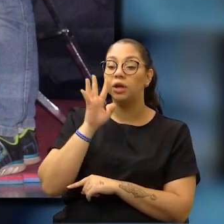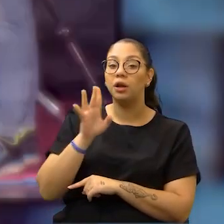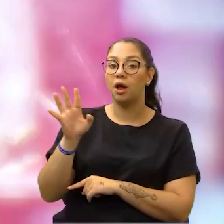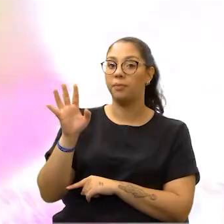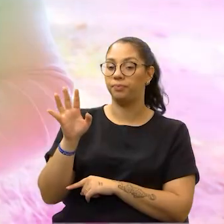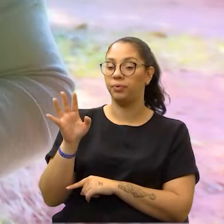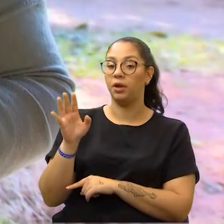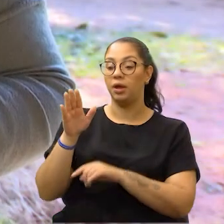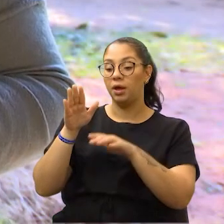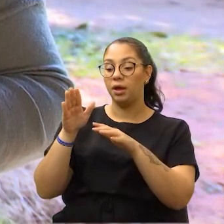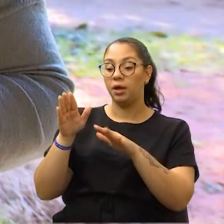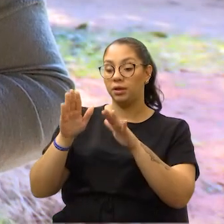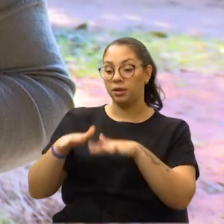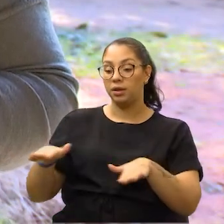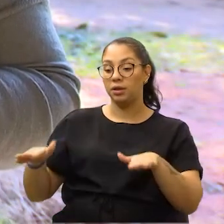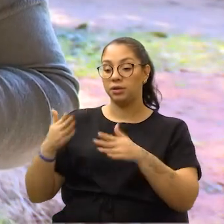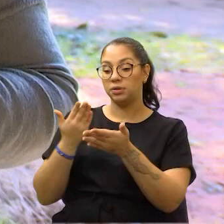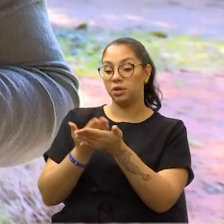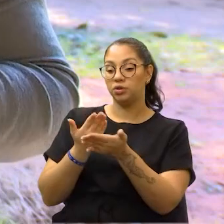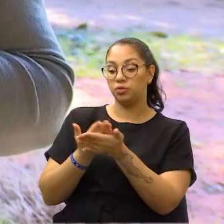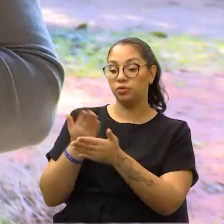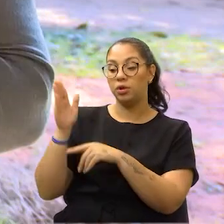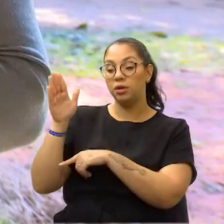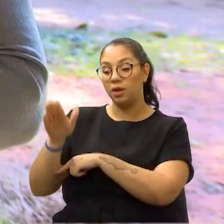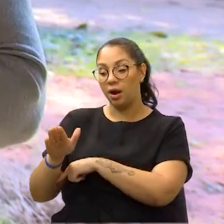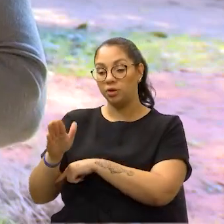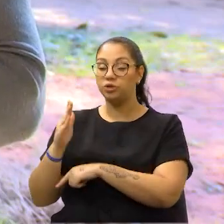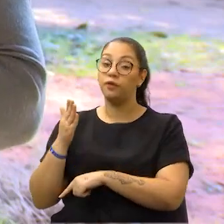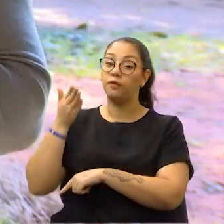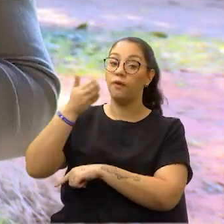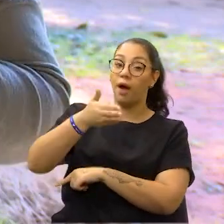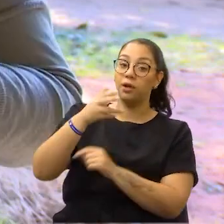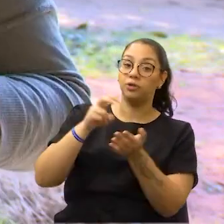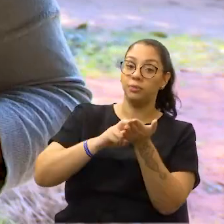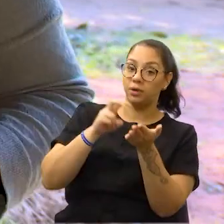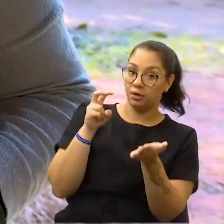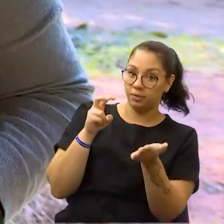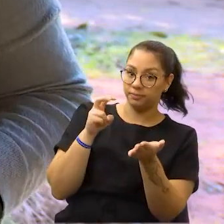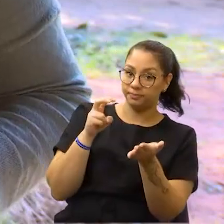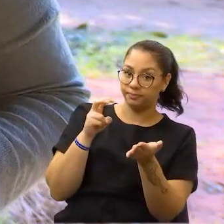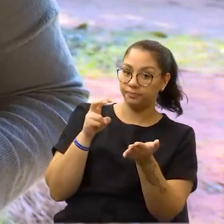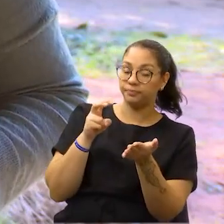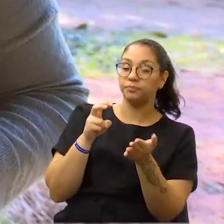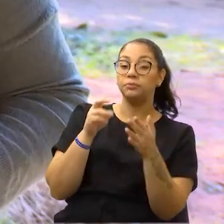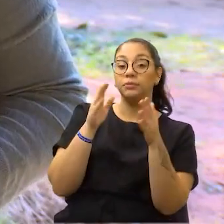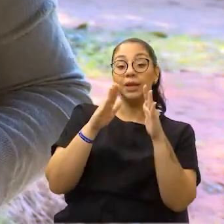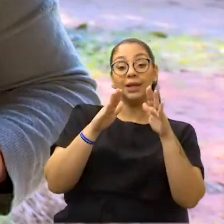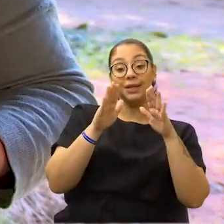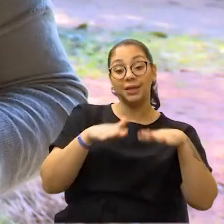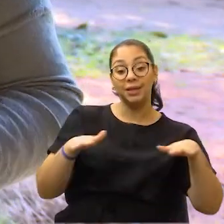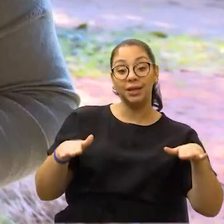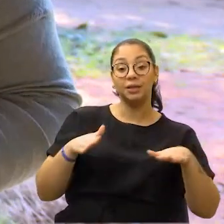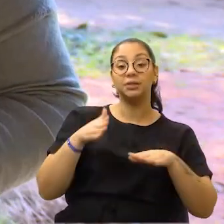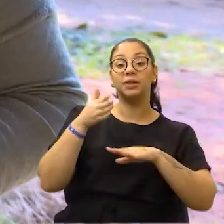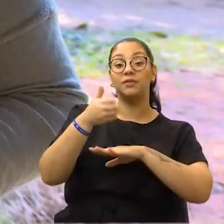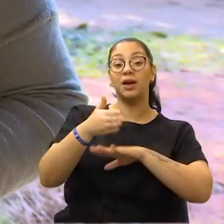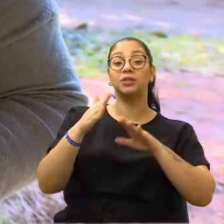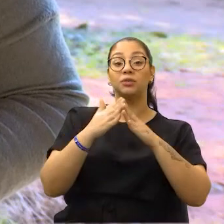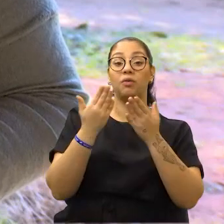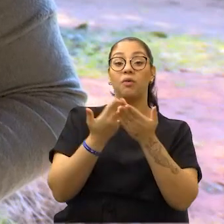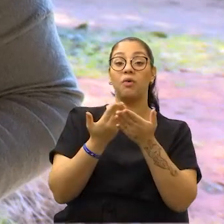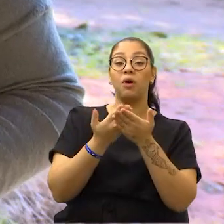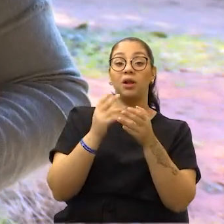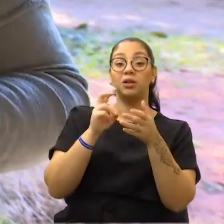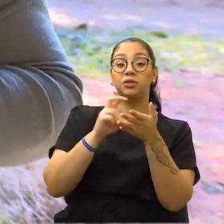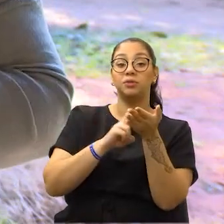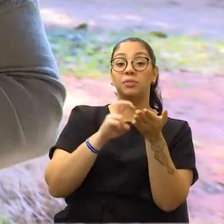né? Só para você ter uma ideia, então, as crianças que estudam no período da tarde, elas frequentam lá no período da manhã, e as crianças que vão para a escola